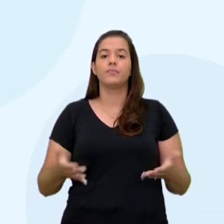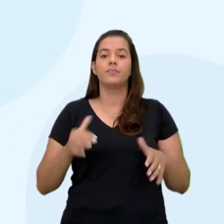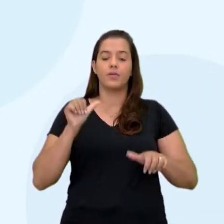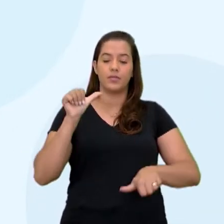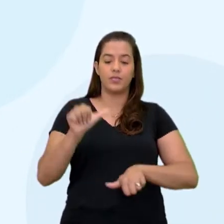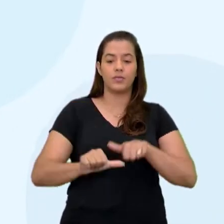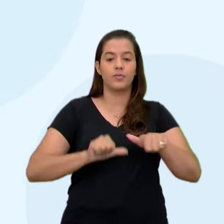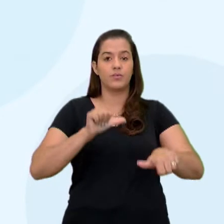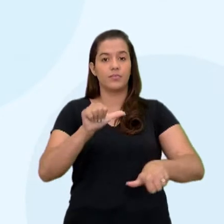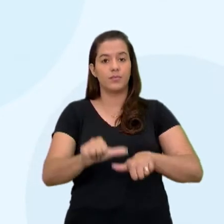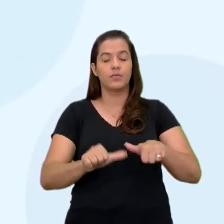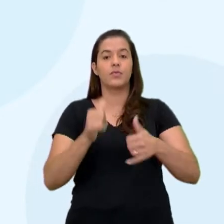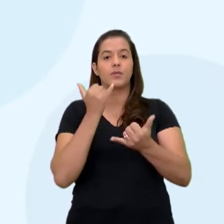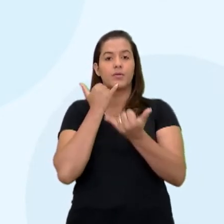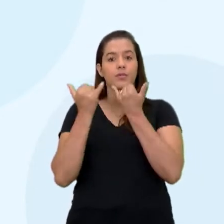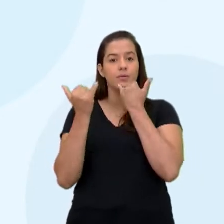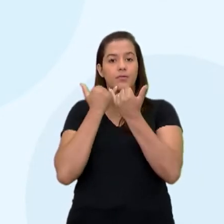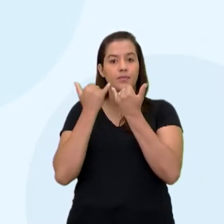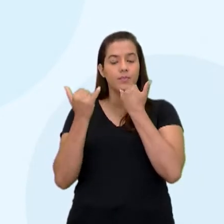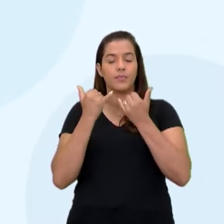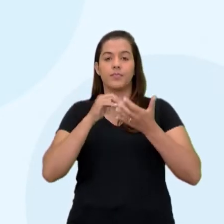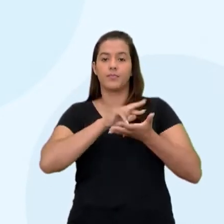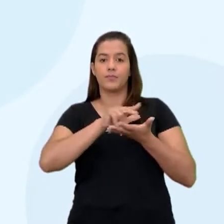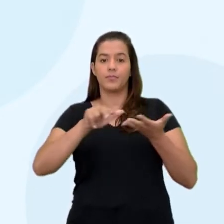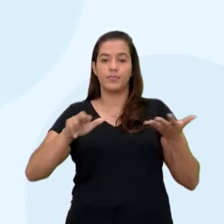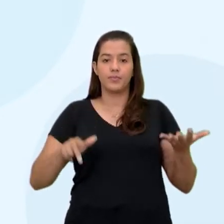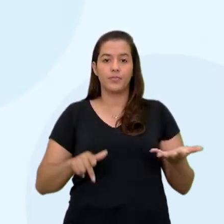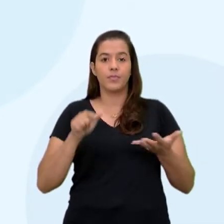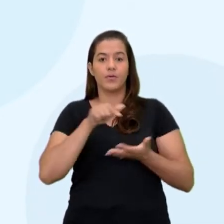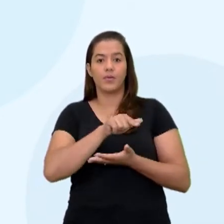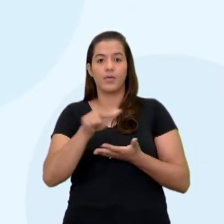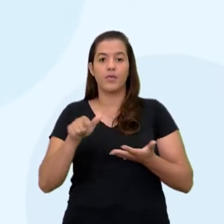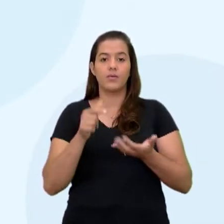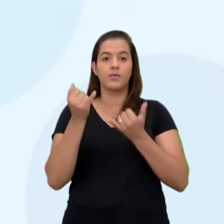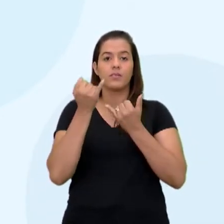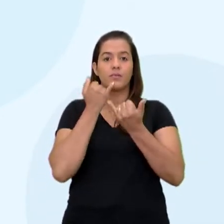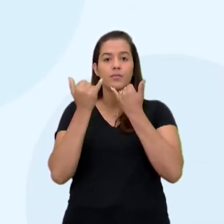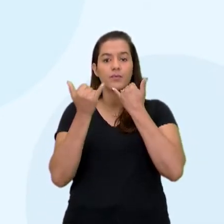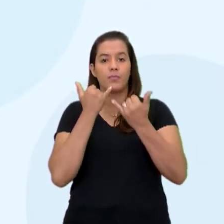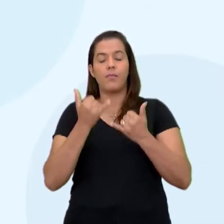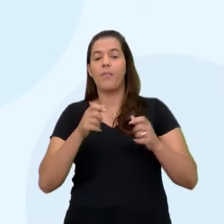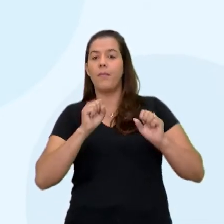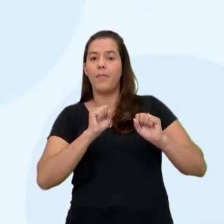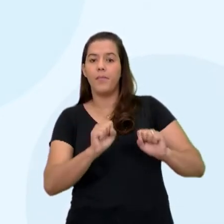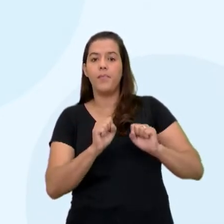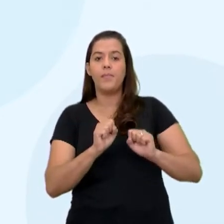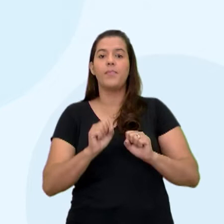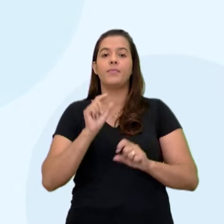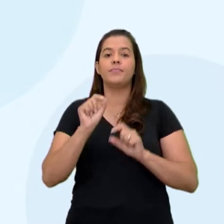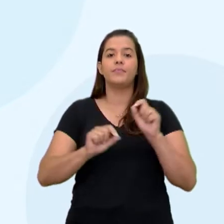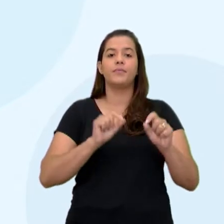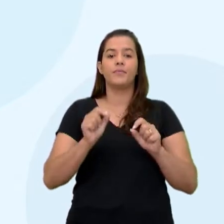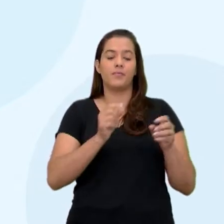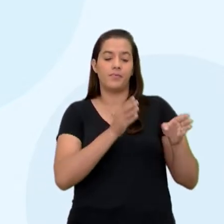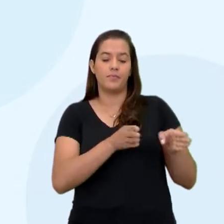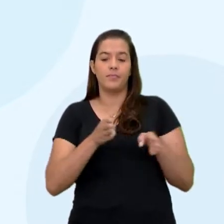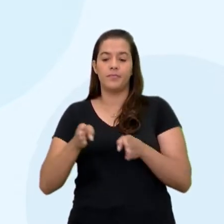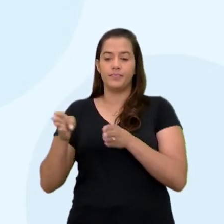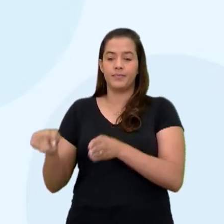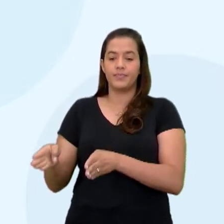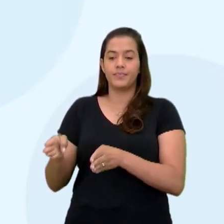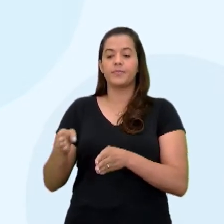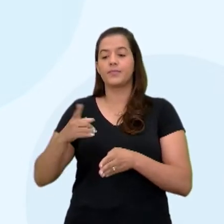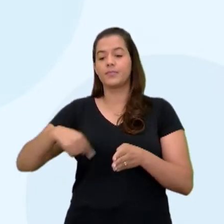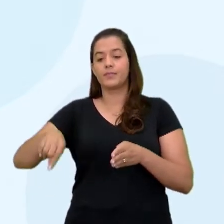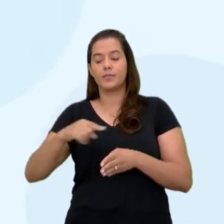transformar informações. Essas informações, elas podem estar organizadas através